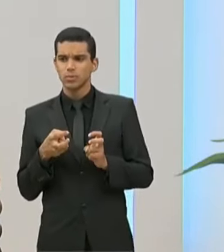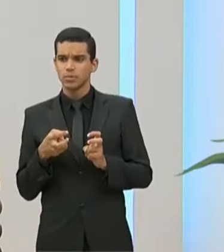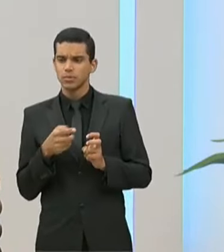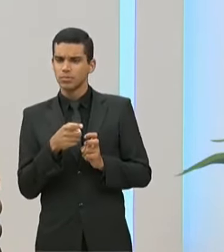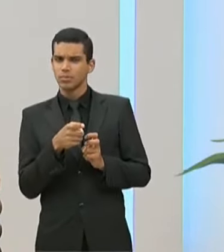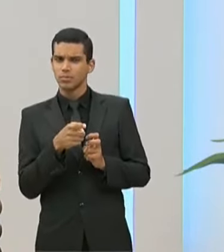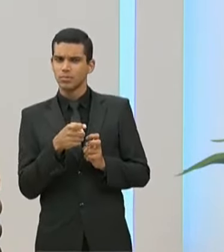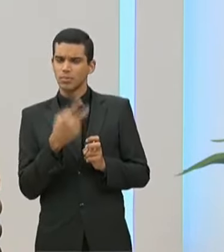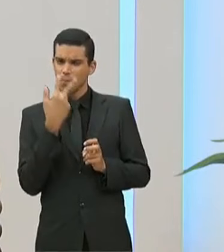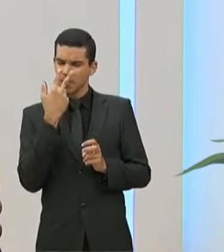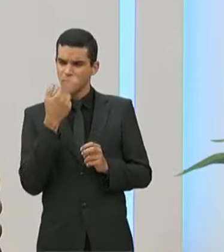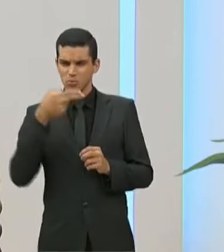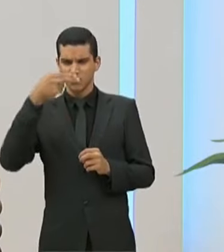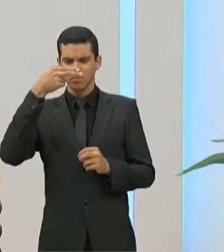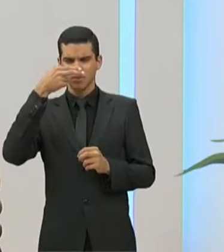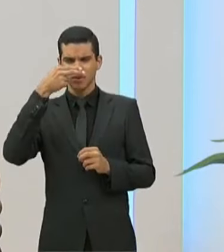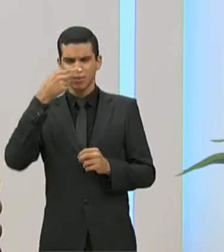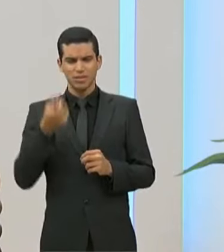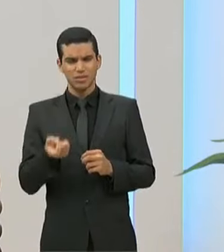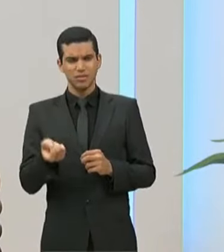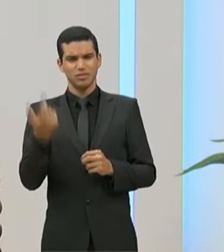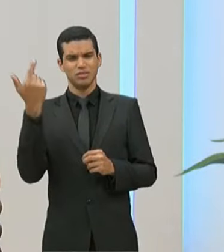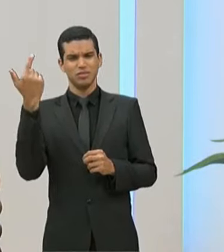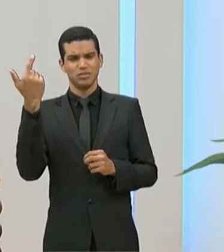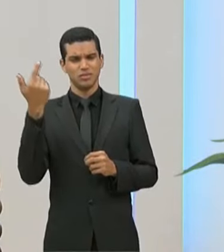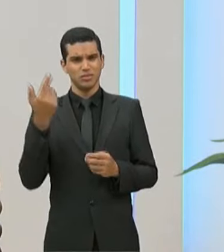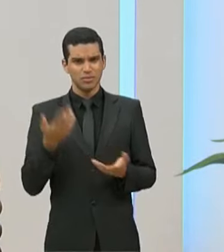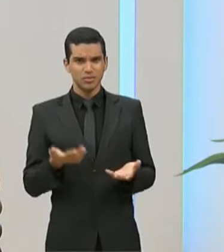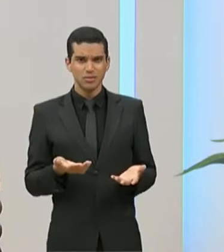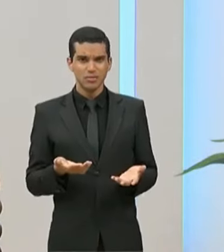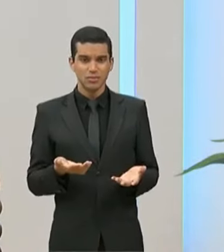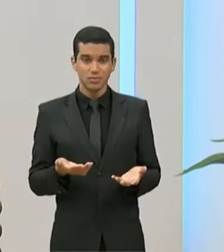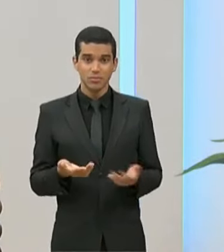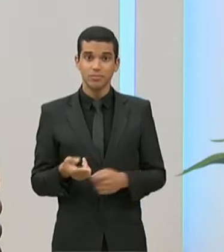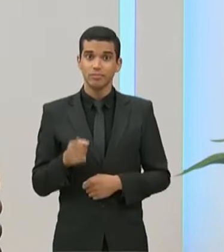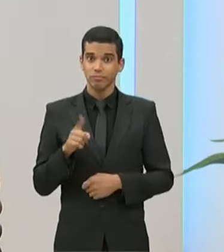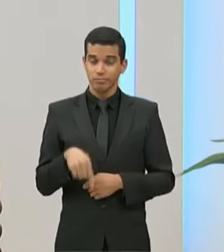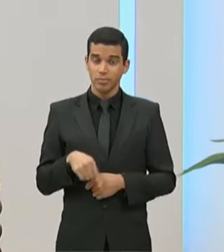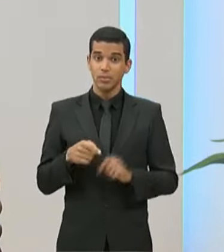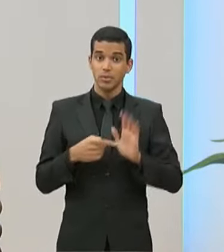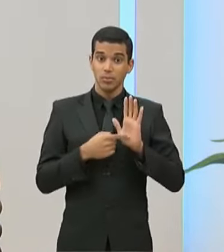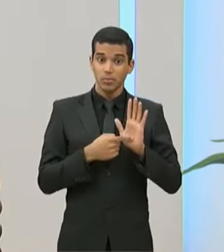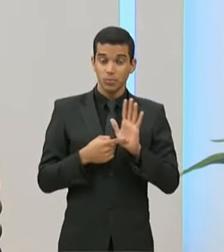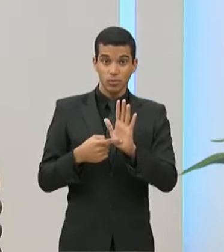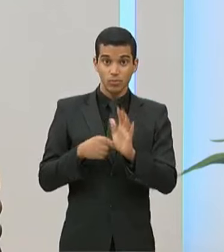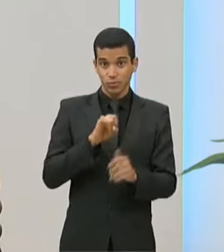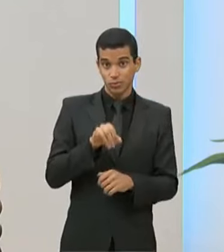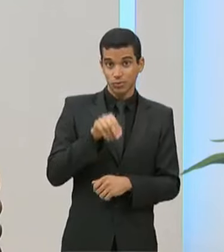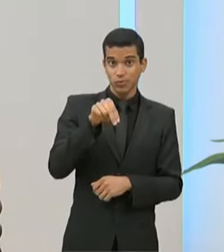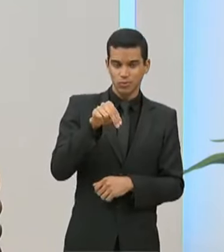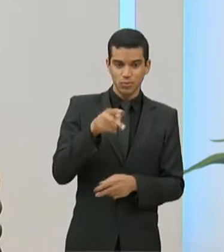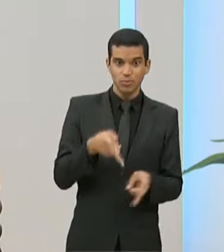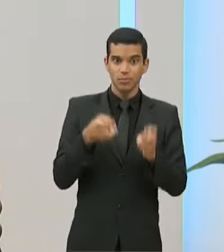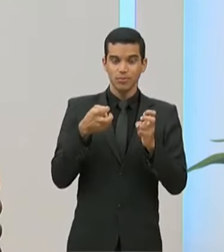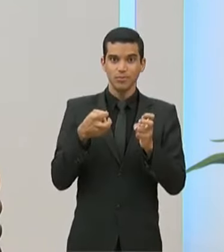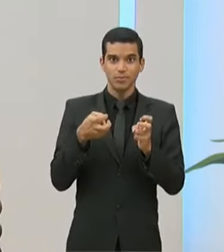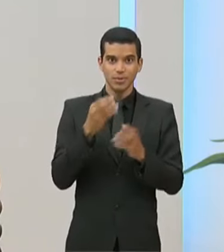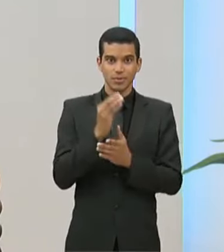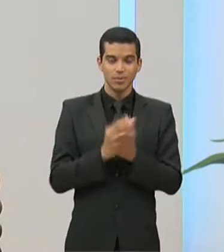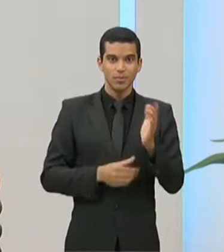observarem essa estranheza no nosso comportamento. E aqui se evidenciou isso, capítulo